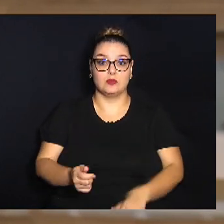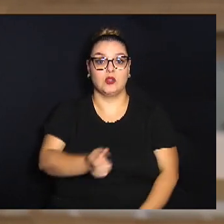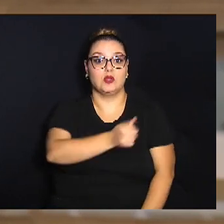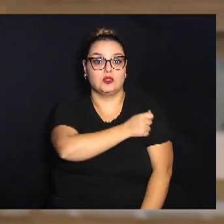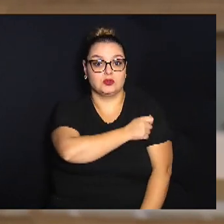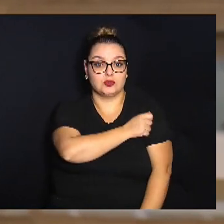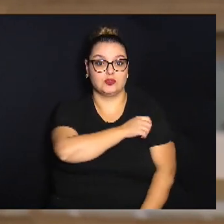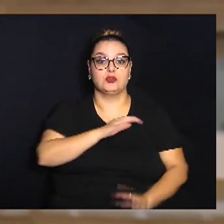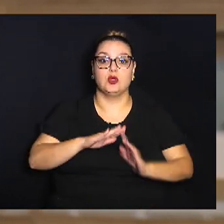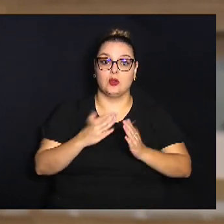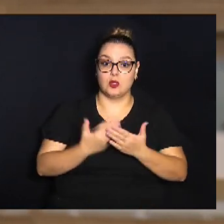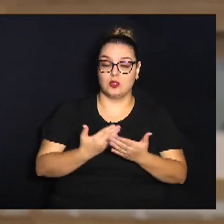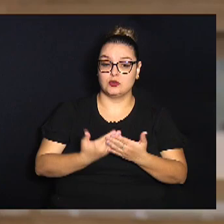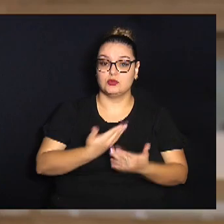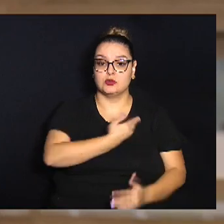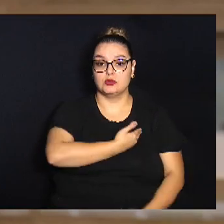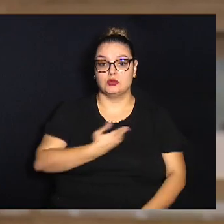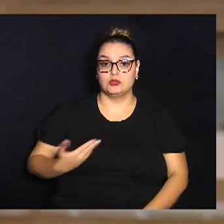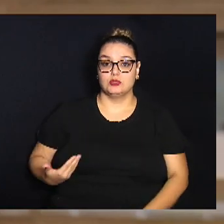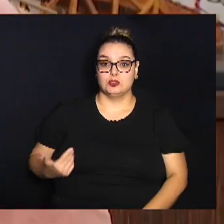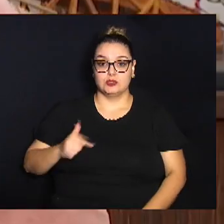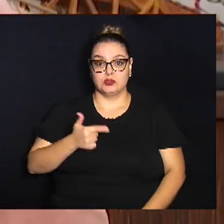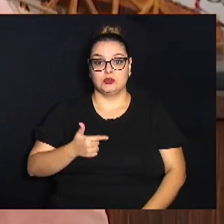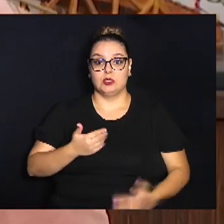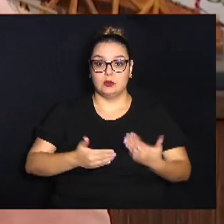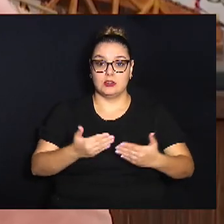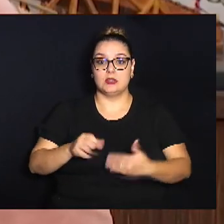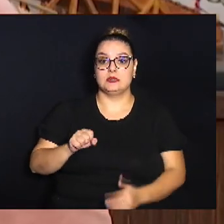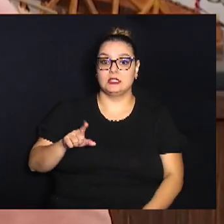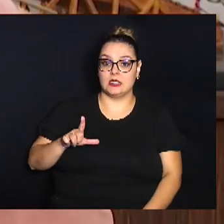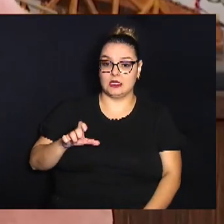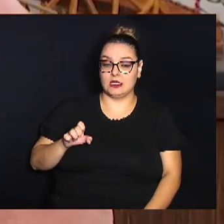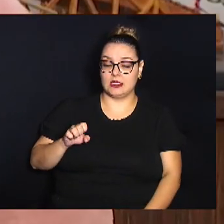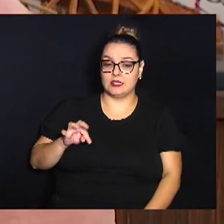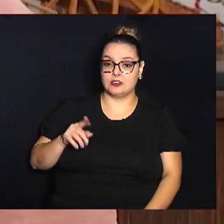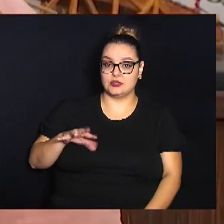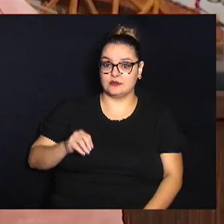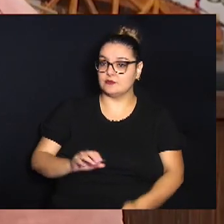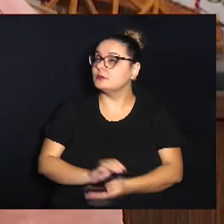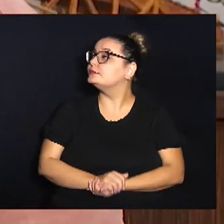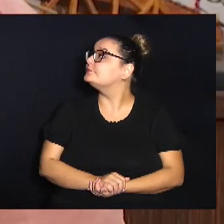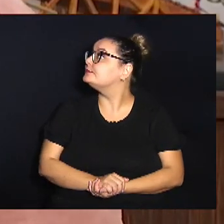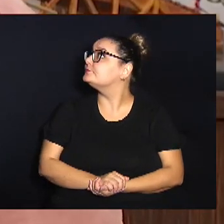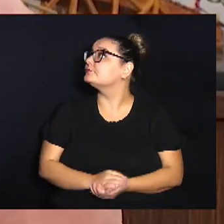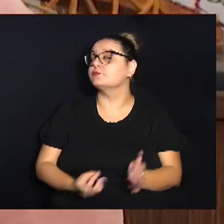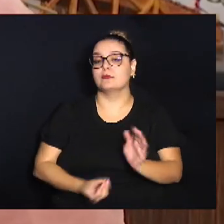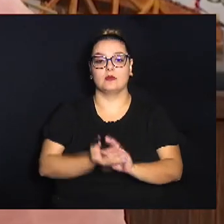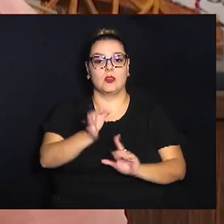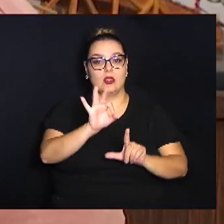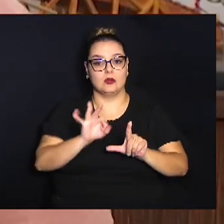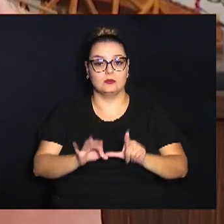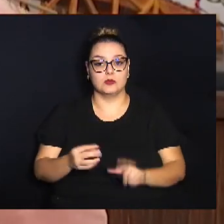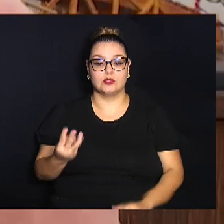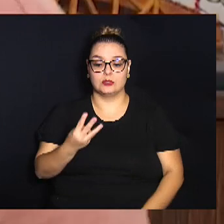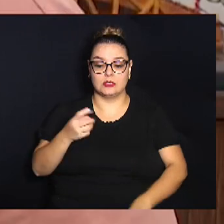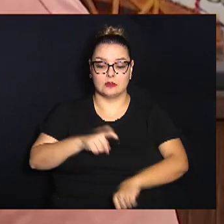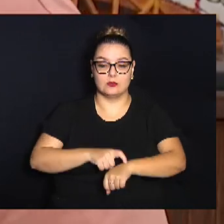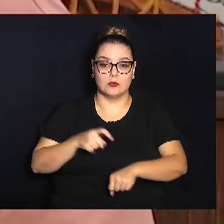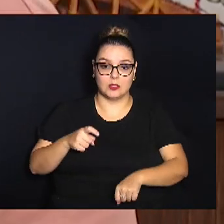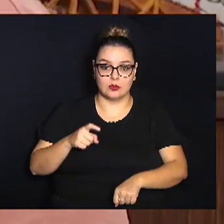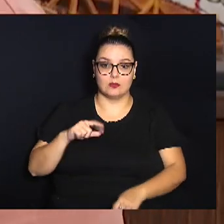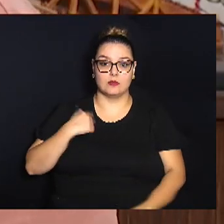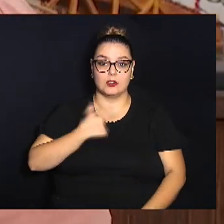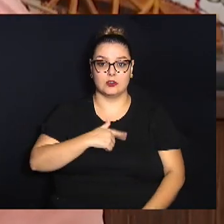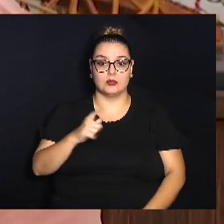de escolas públicas sem o processo seletivo. Criamos uma cota para a terceira fase, para nós